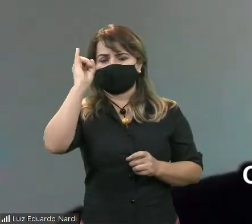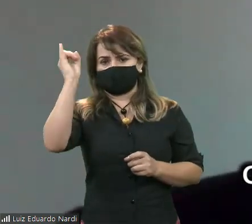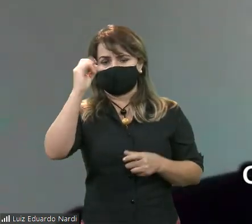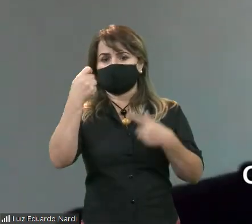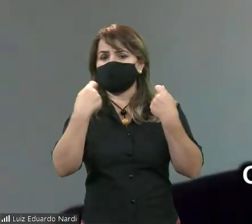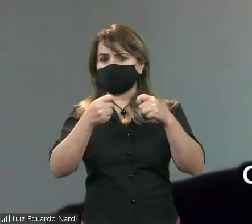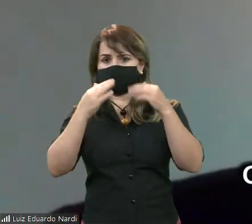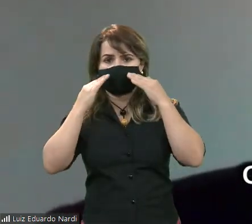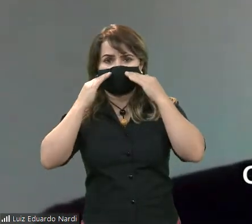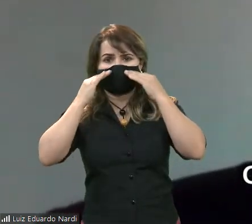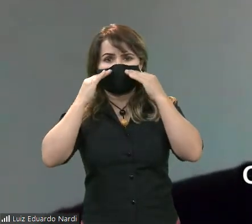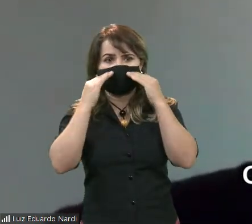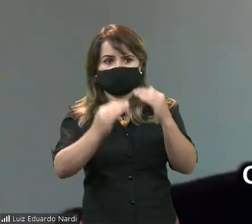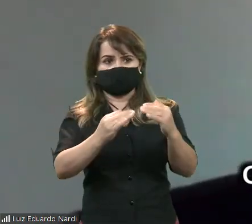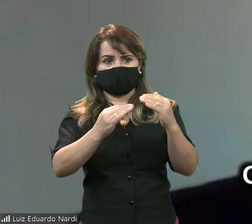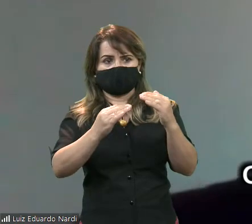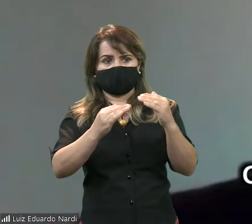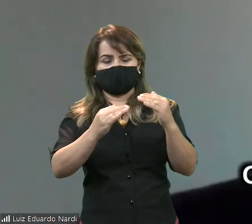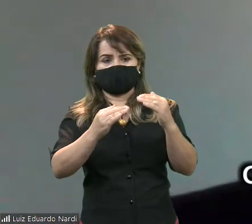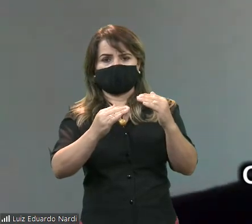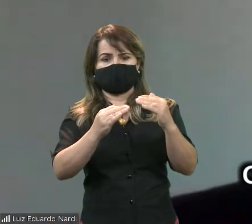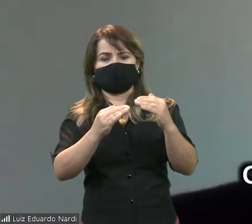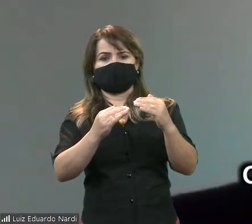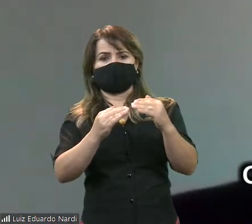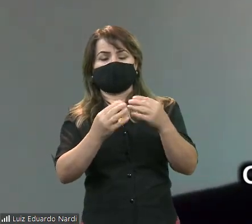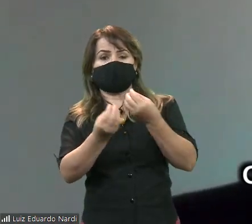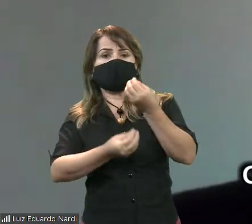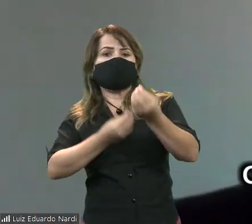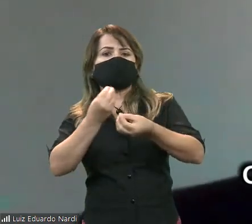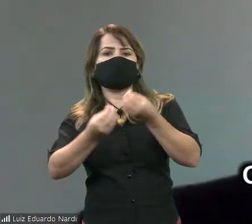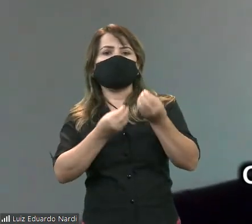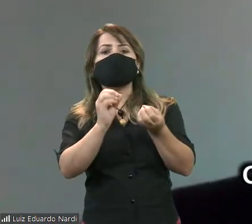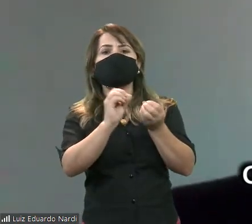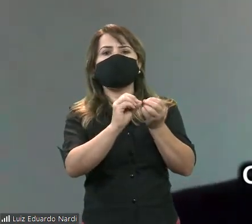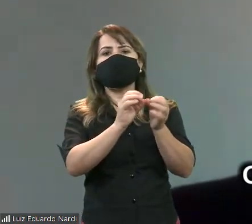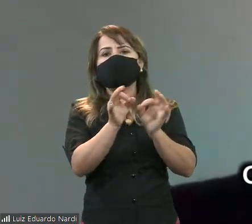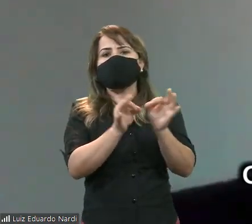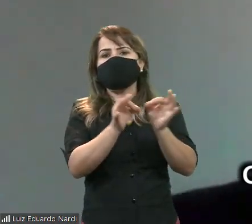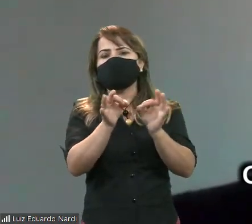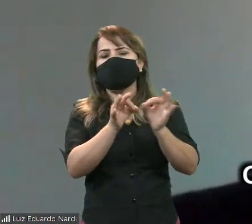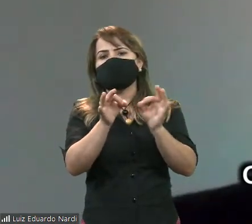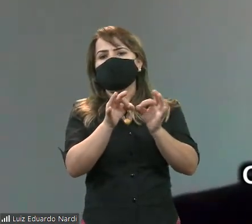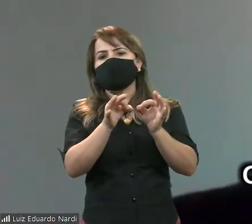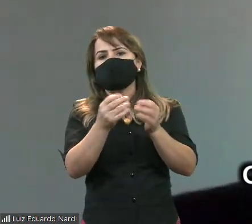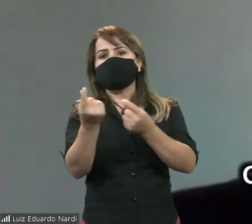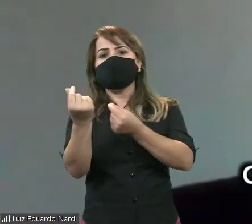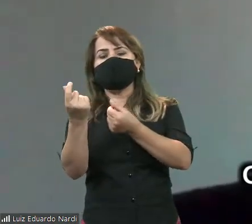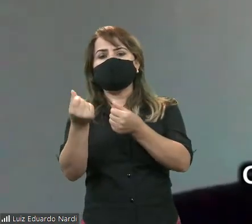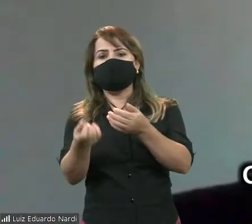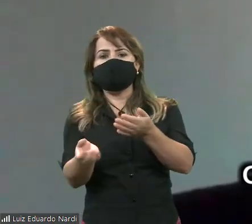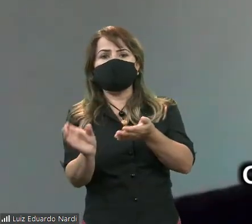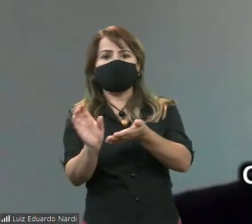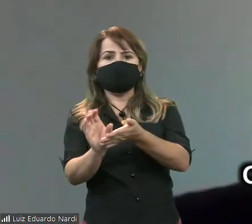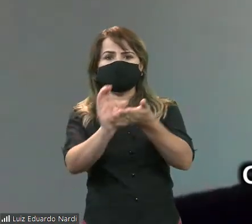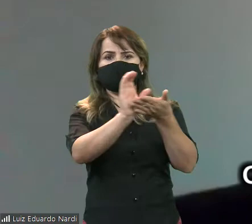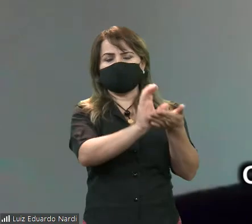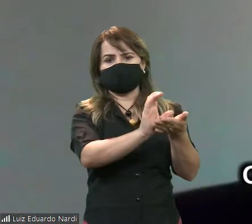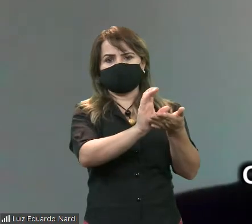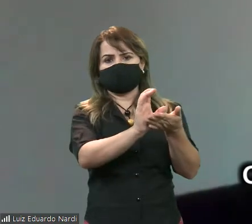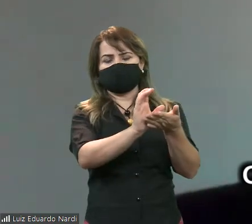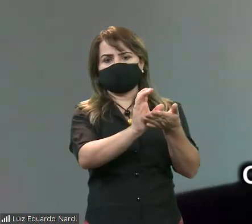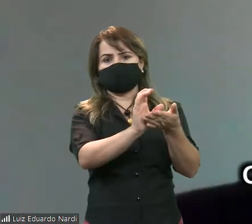foque nas questões lá de o que fazer com os recursos que chegam, ou do Estado, ou da